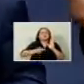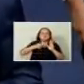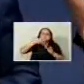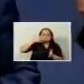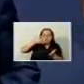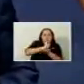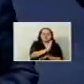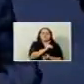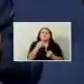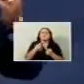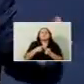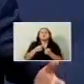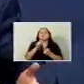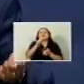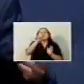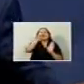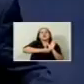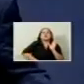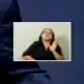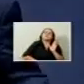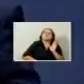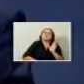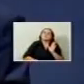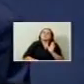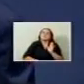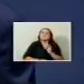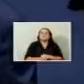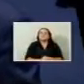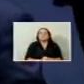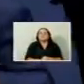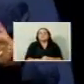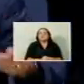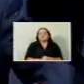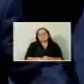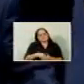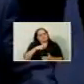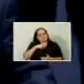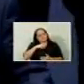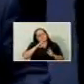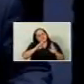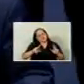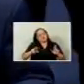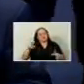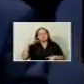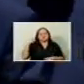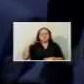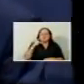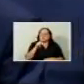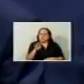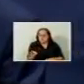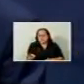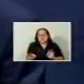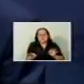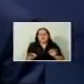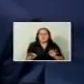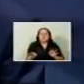como autores, veja só, como autores, além de vários vereadores do PT, entre eles eu